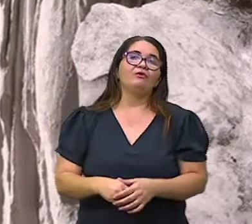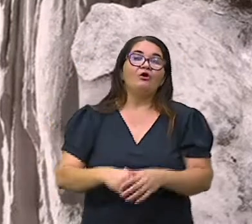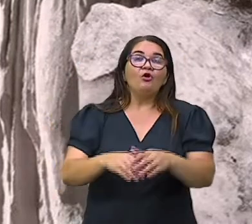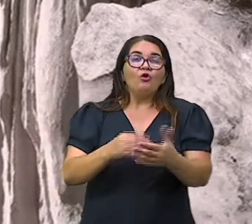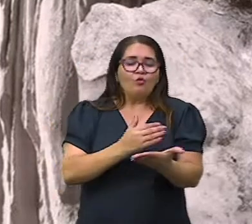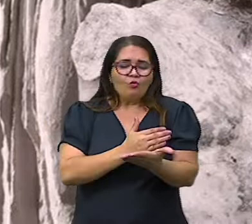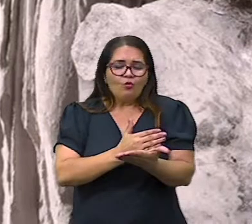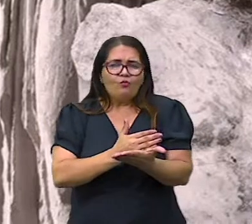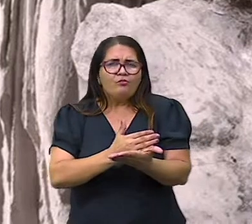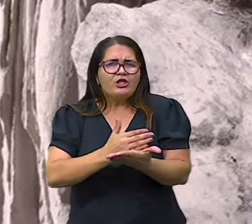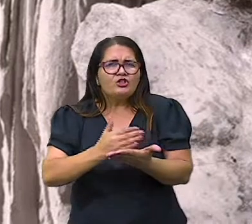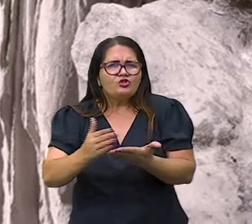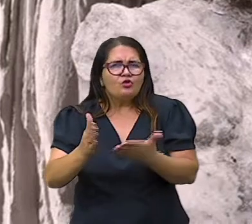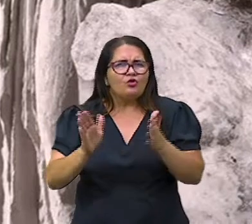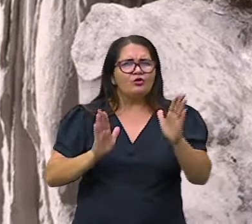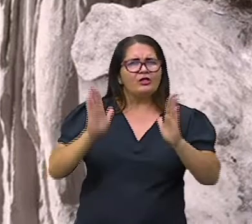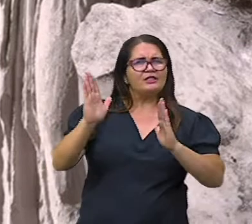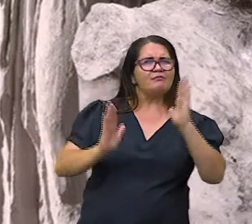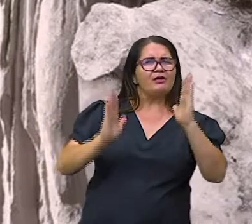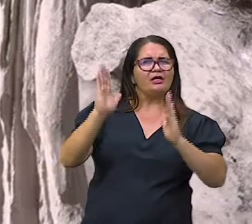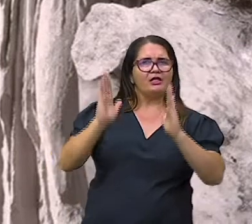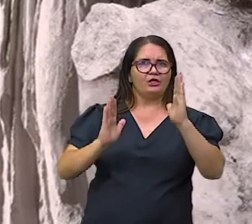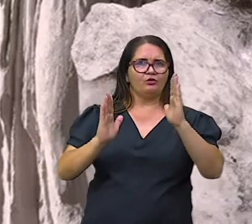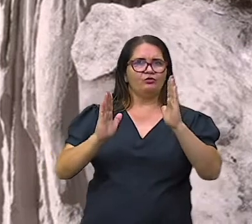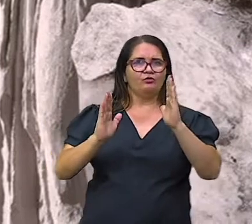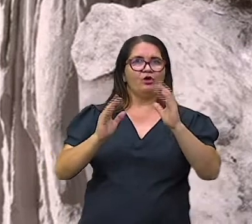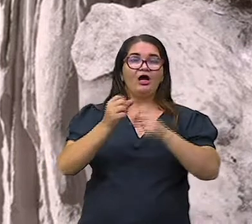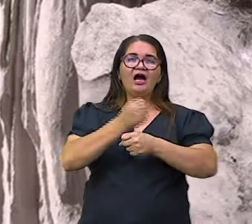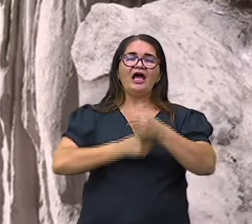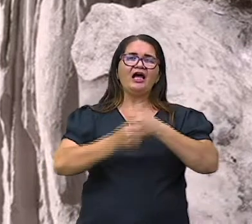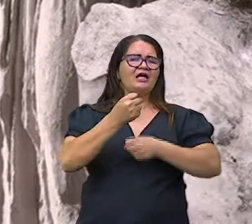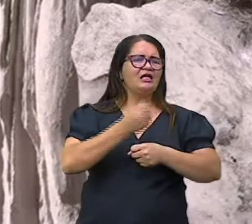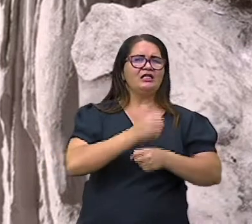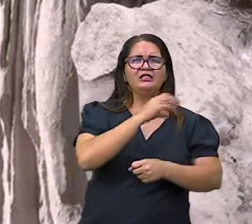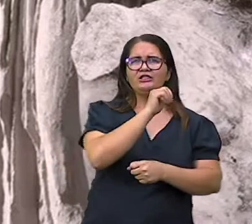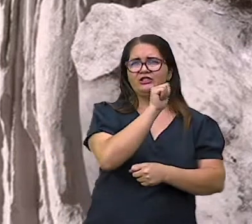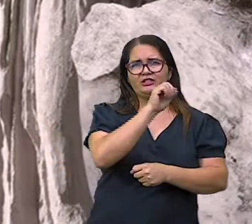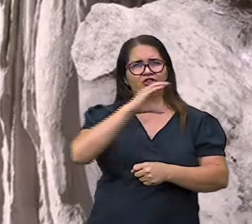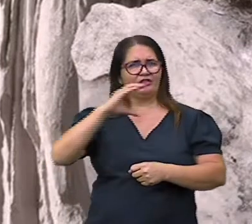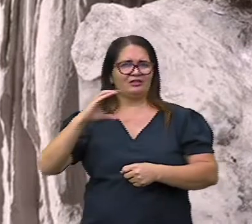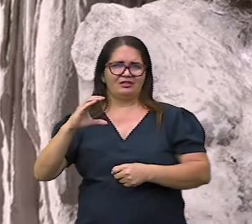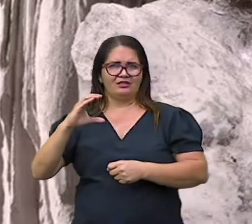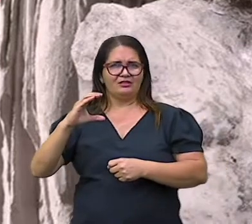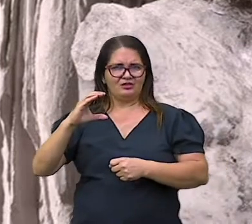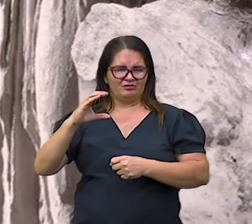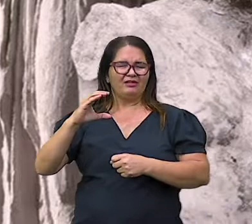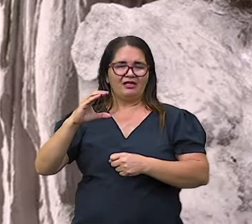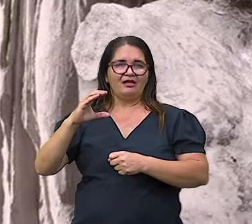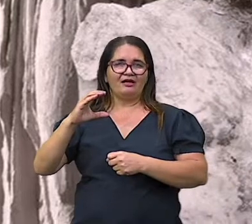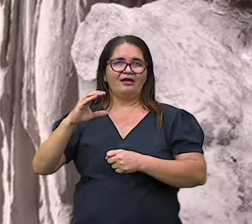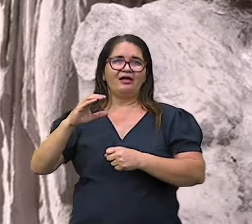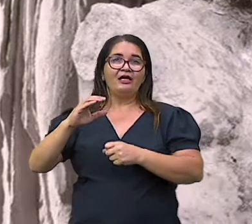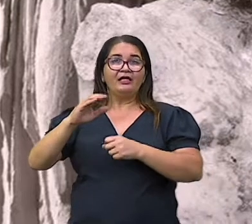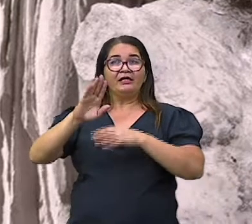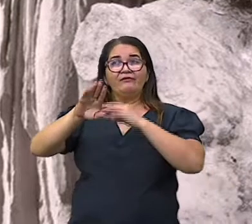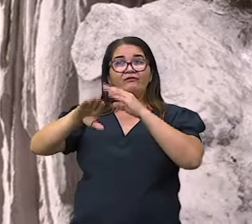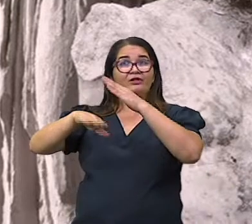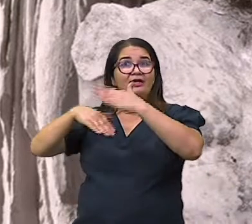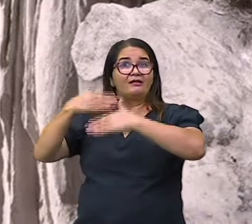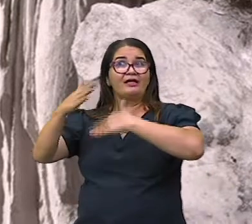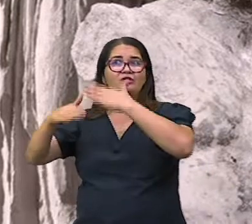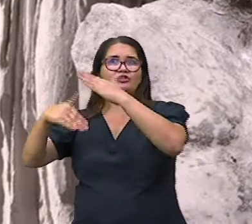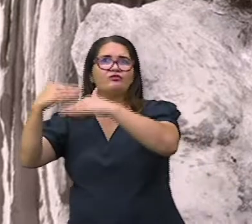homérico, por volta de 1100 anos antes de Cristo, e estendeu-se até a transformação da